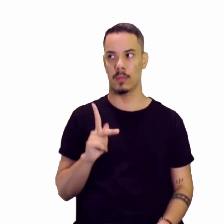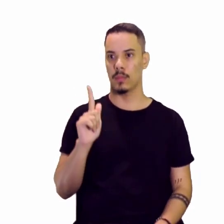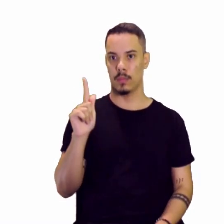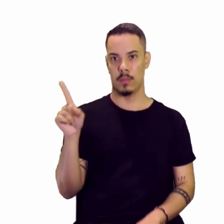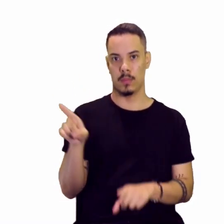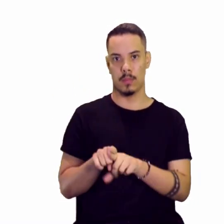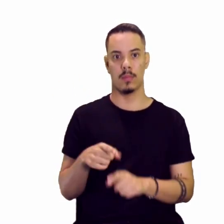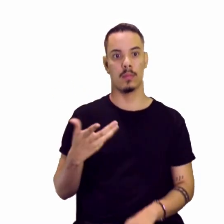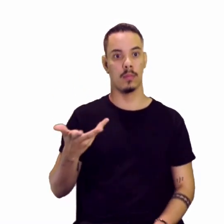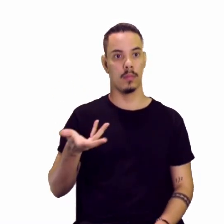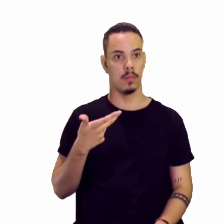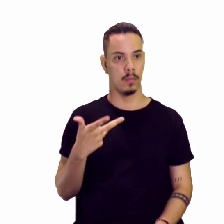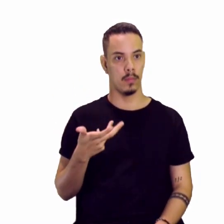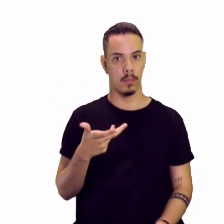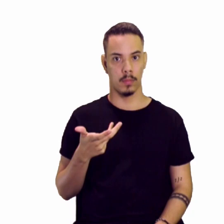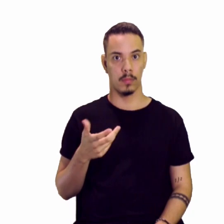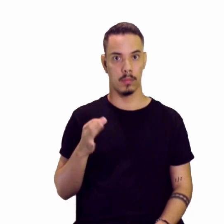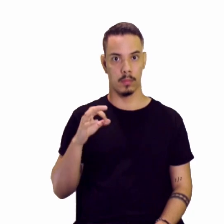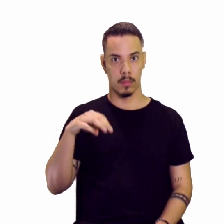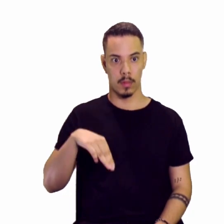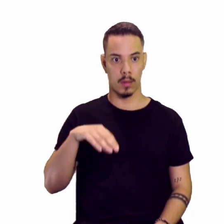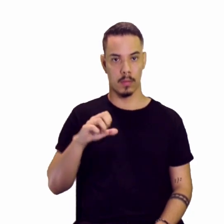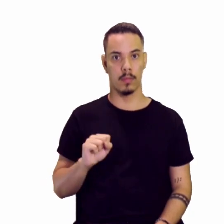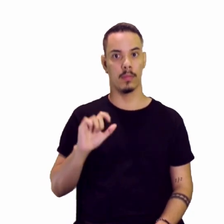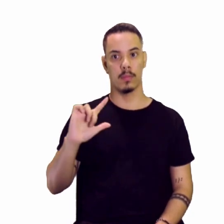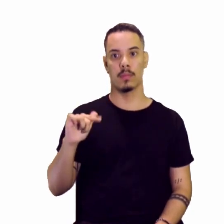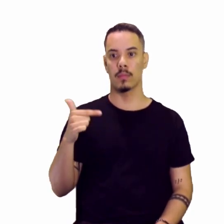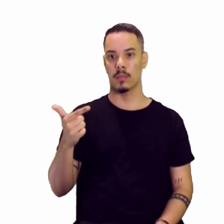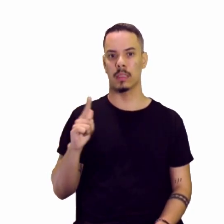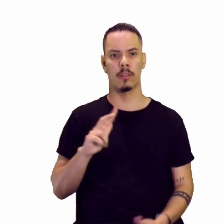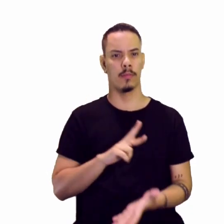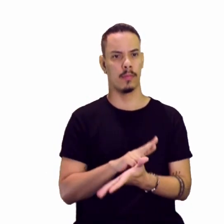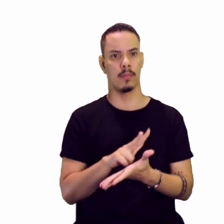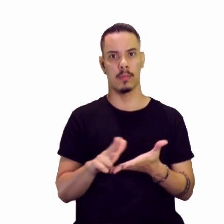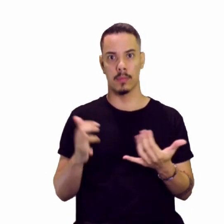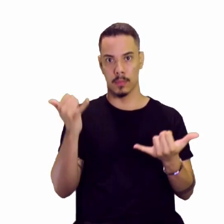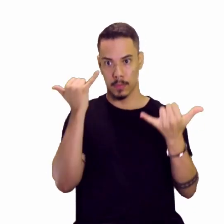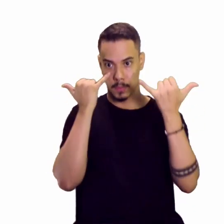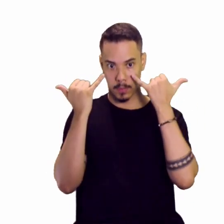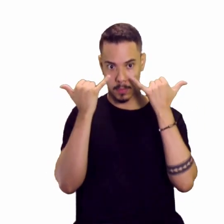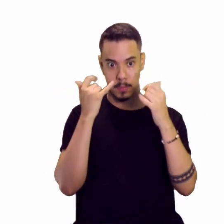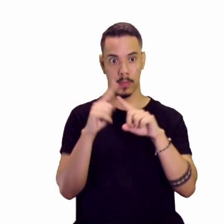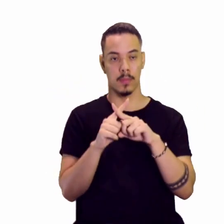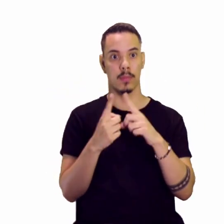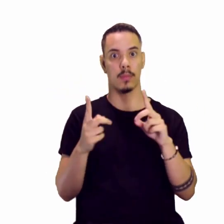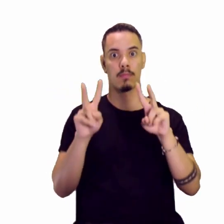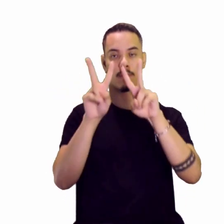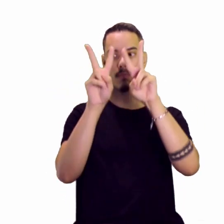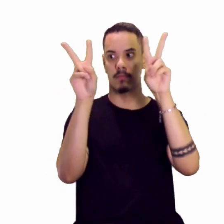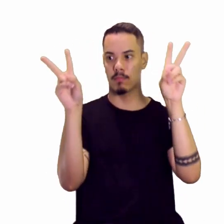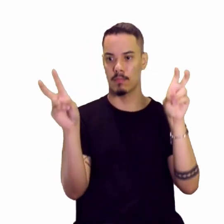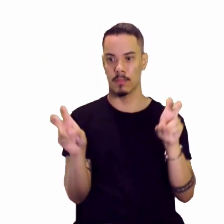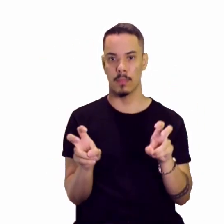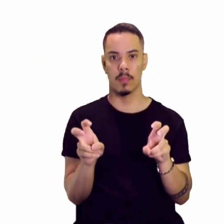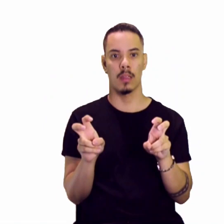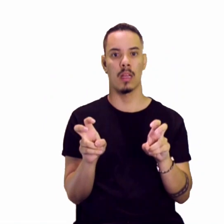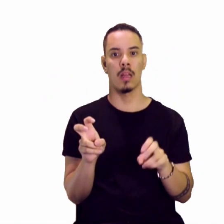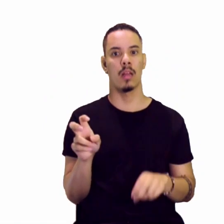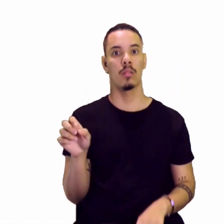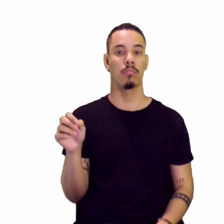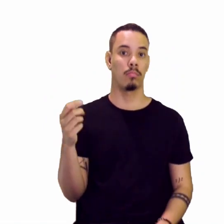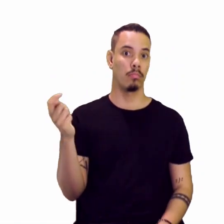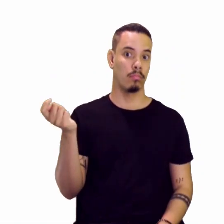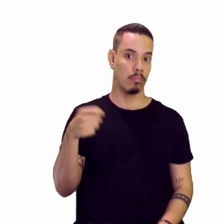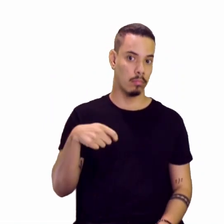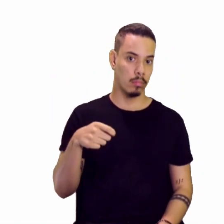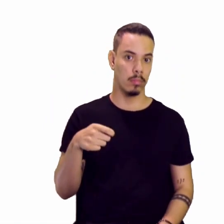quilogramas e a aceleração metros por segundo ao quadrado. Logo, a gente tem vários dados, pessoal. Se ligue que no comando da questão supone. Então, a